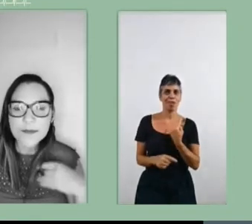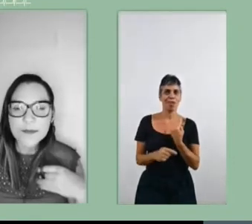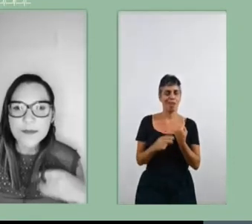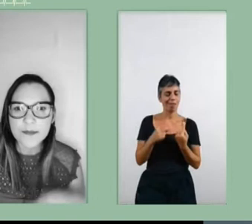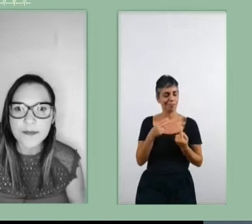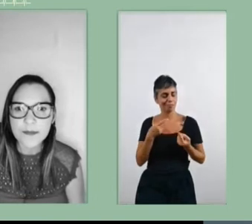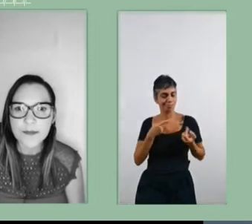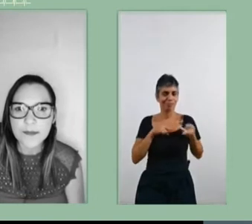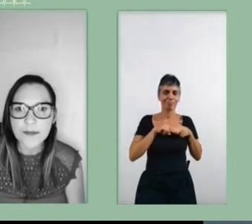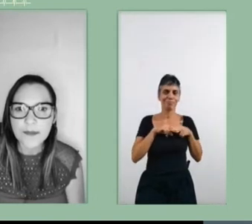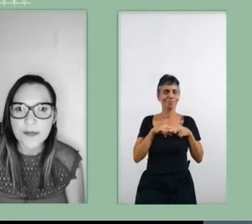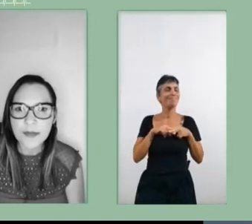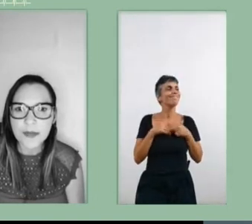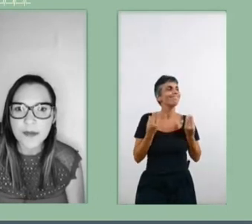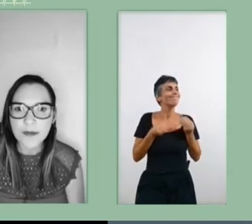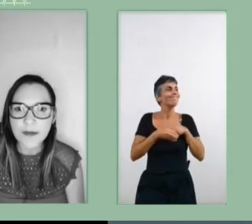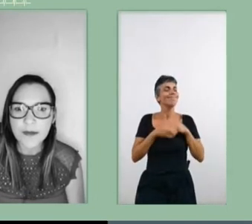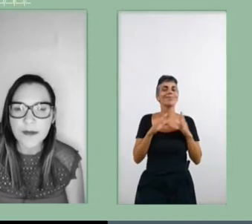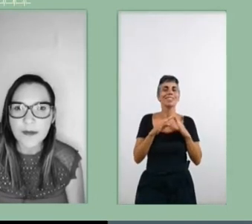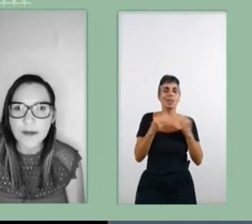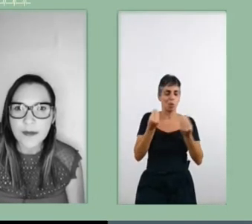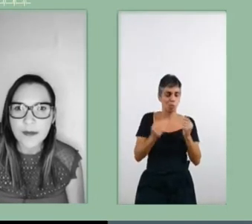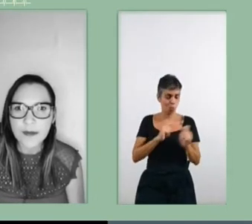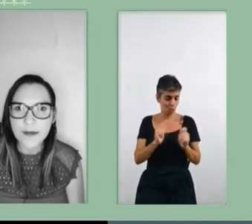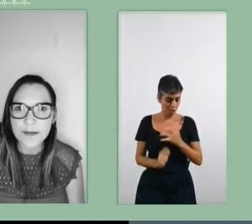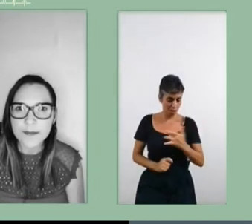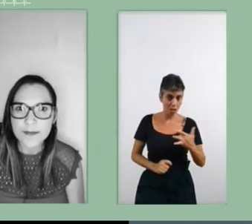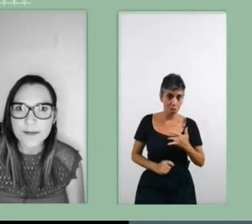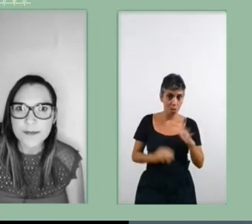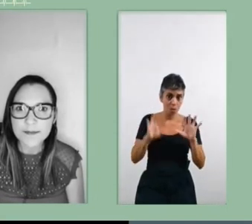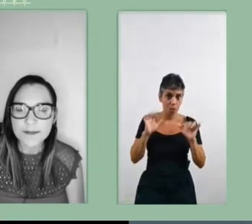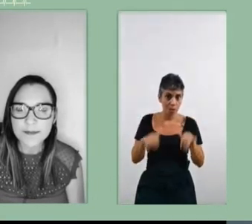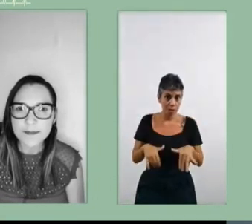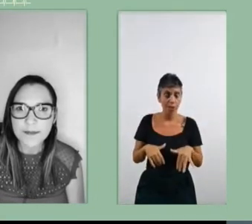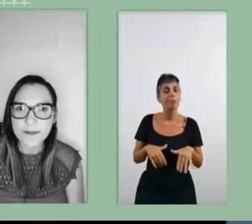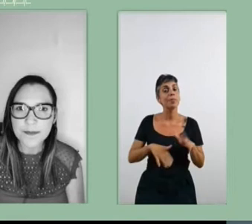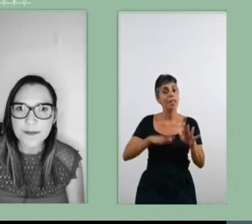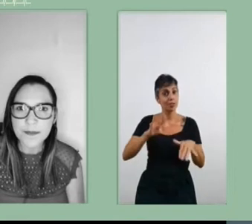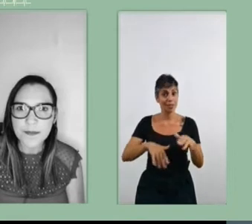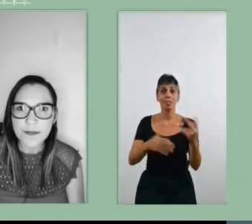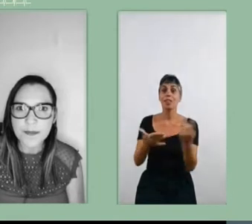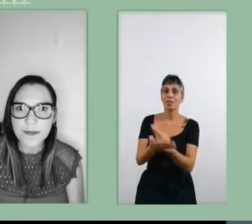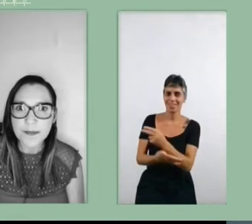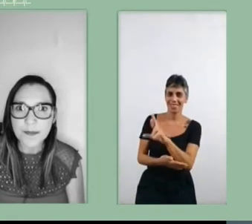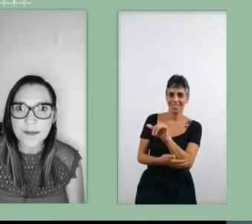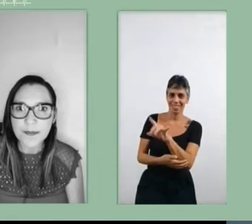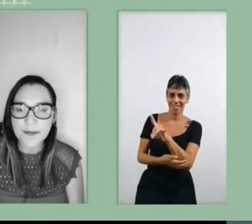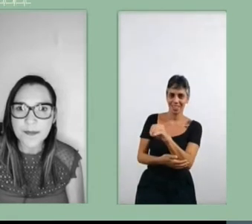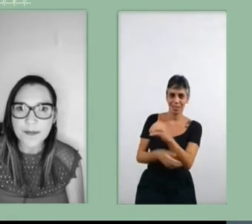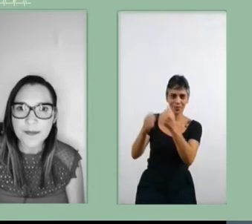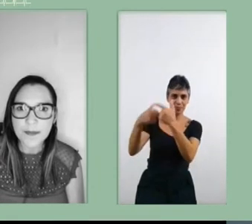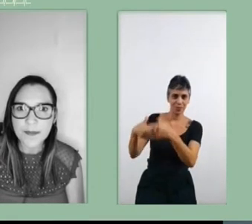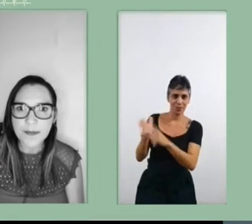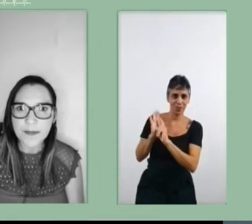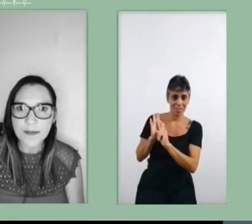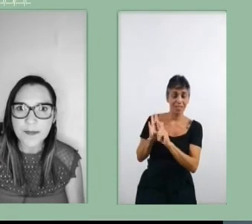conseguir manter a nossa saúde, só que vira um vício, que nem o Ricardo falou. Depois que a gente começa a plantar e